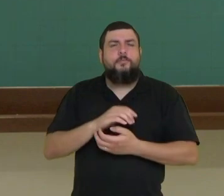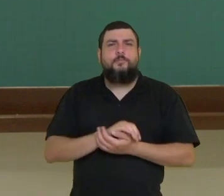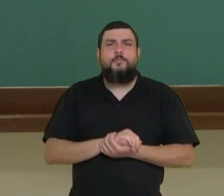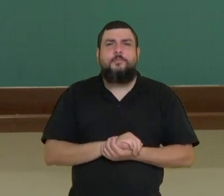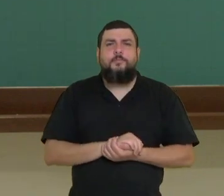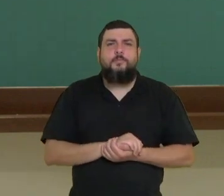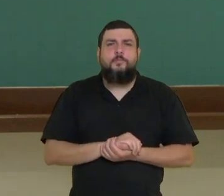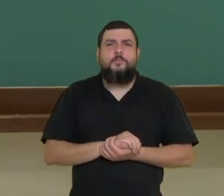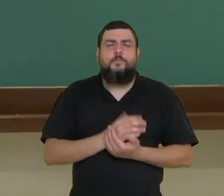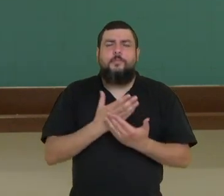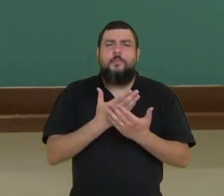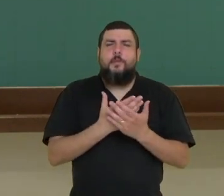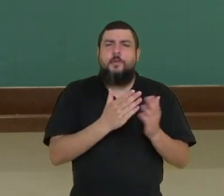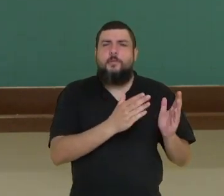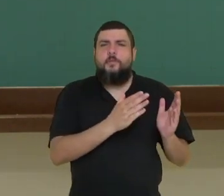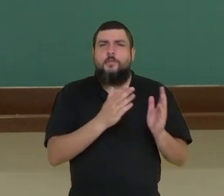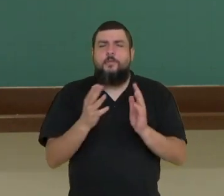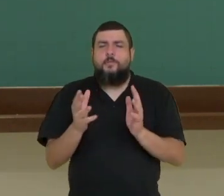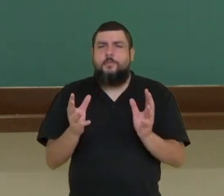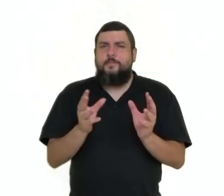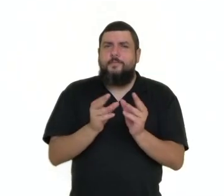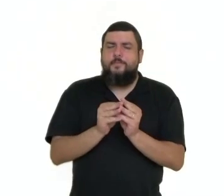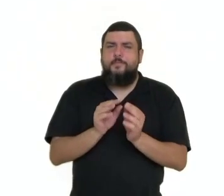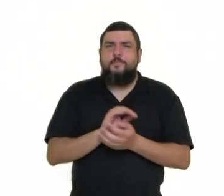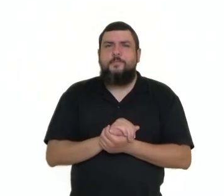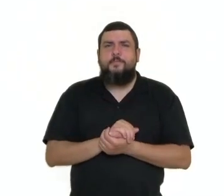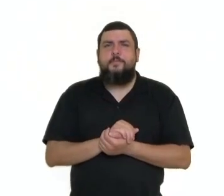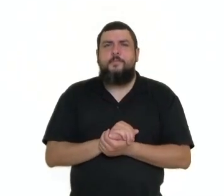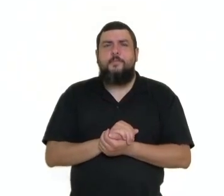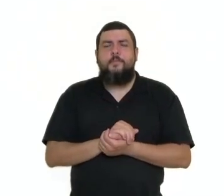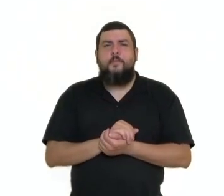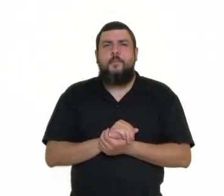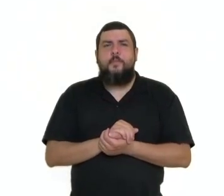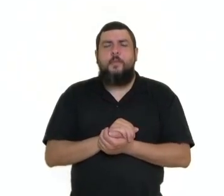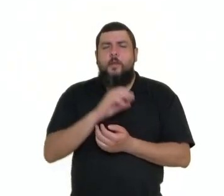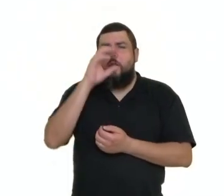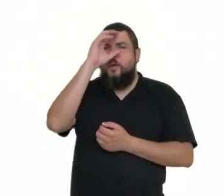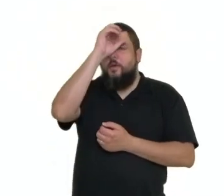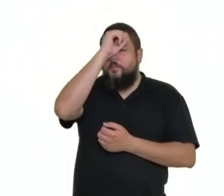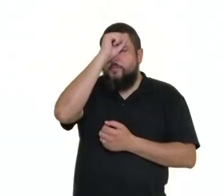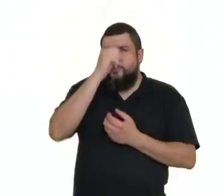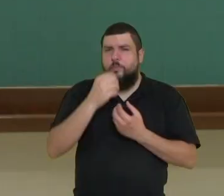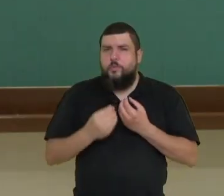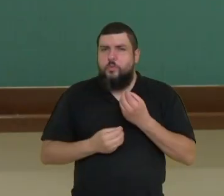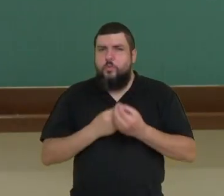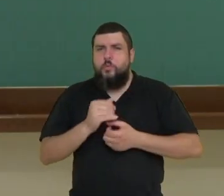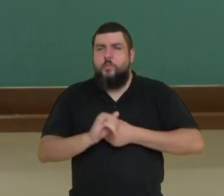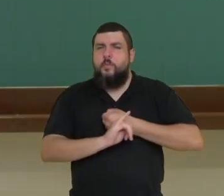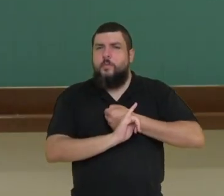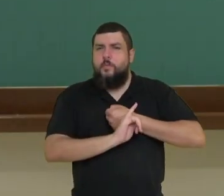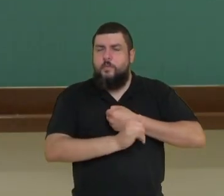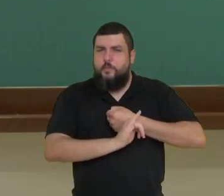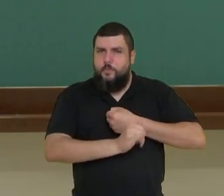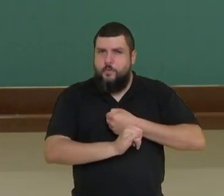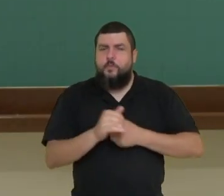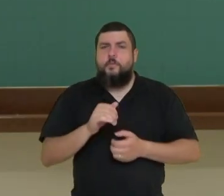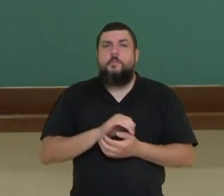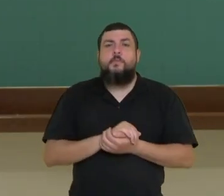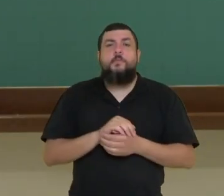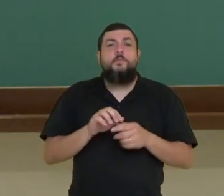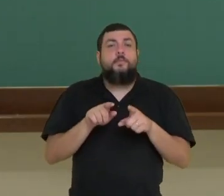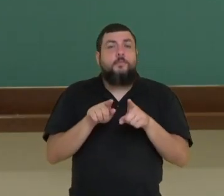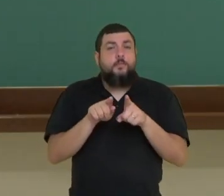que aprendemos? Reconhecemos o estilo, a linguagem de uma crônica, percebemos então que a